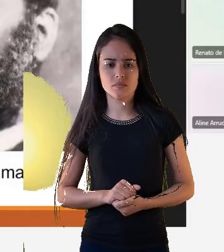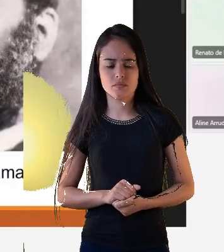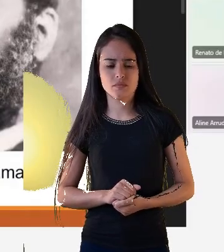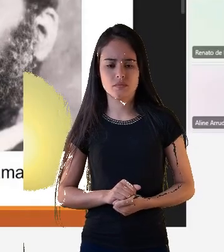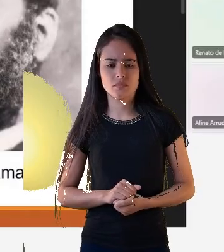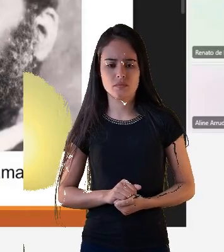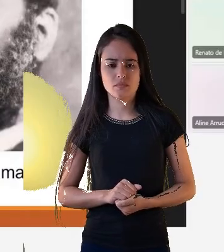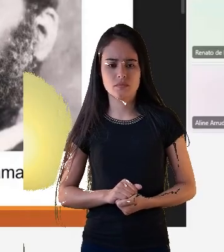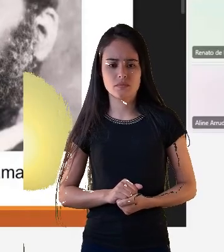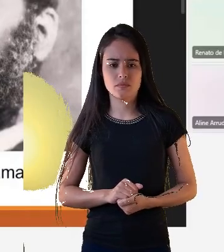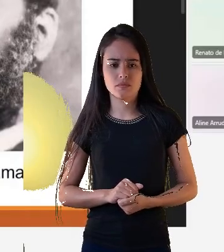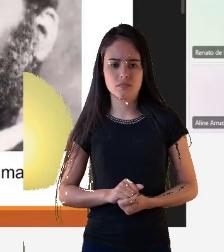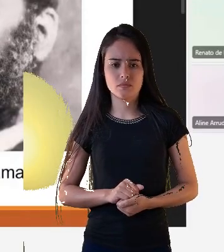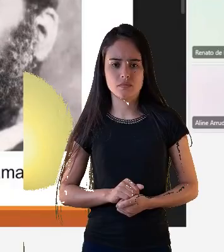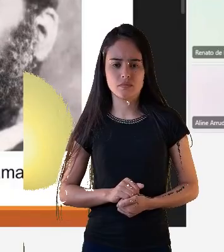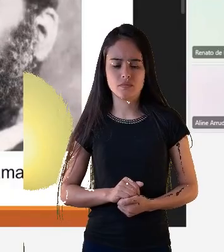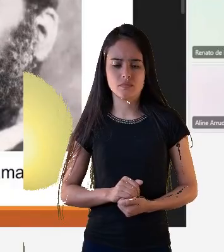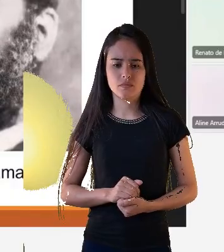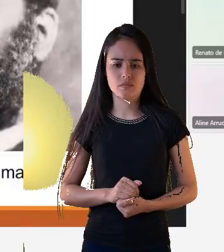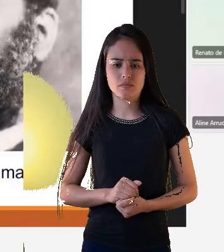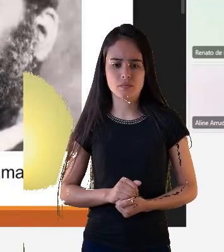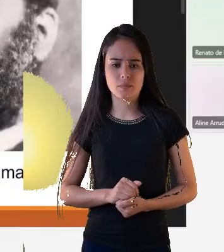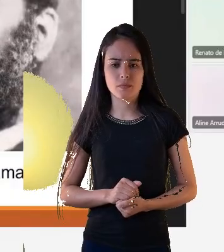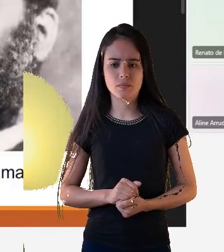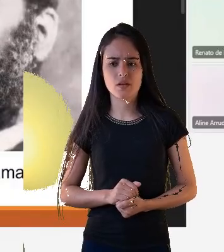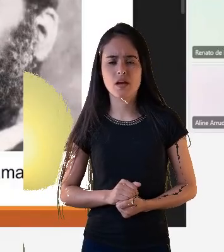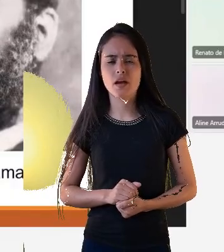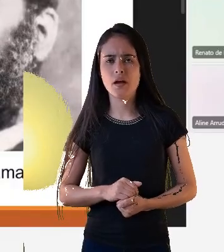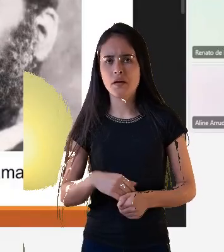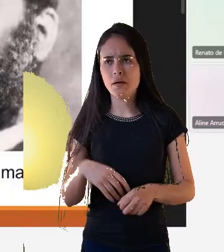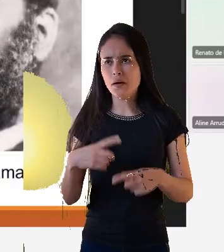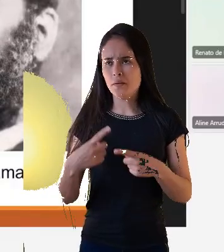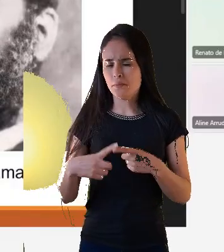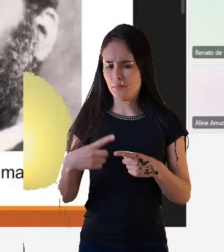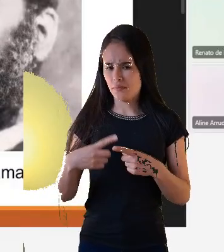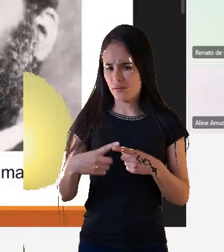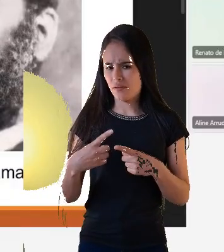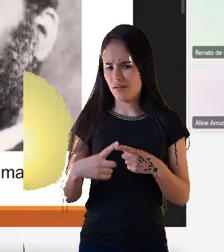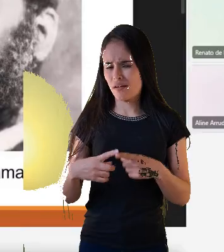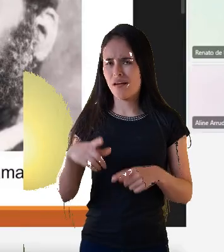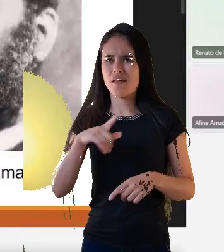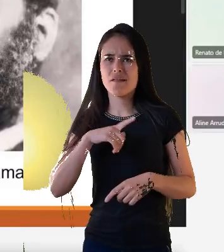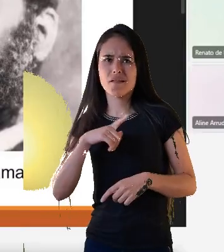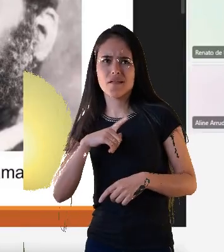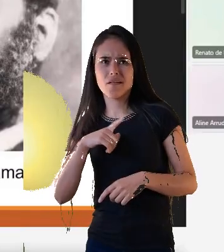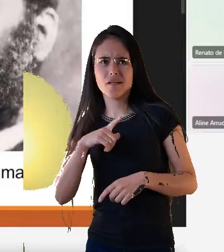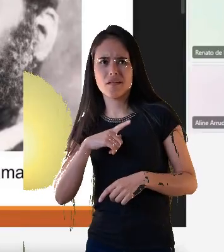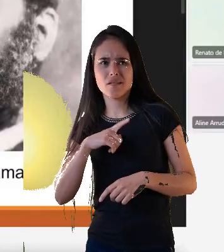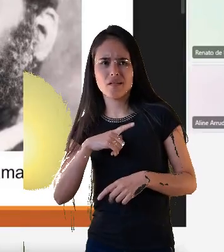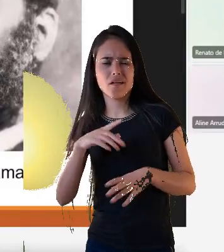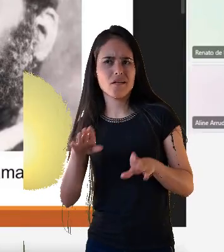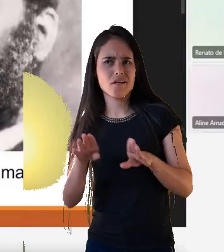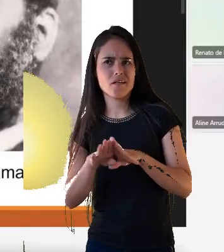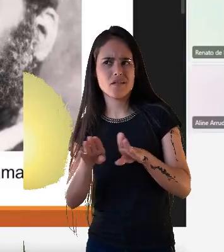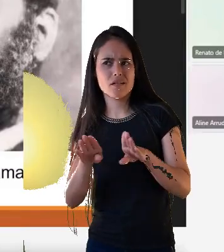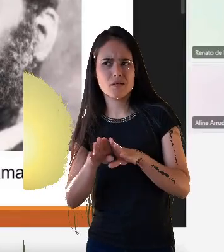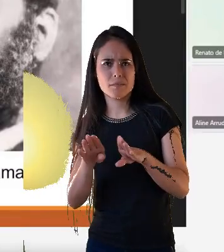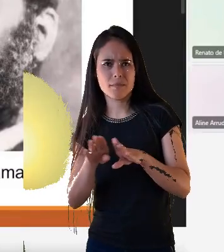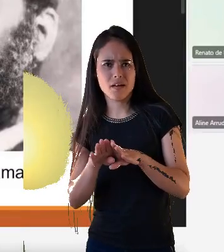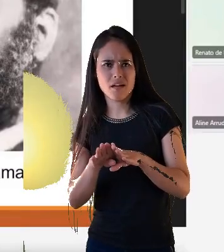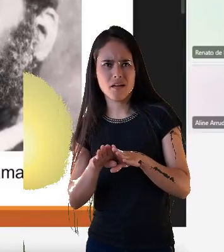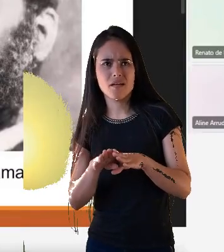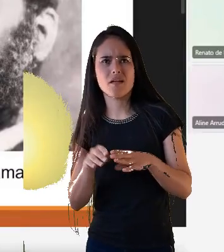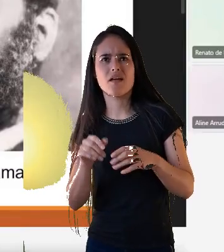no processo de abolição, né? Então, assim, eu sei que você hoje